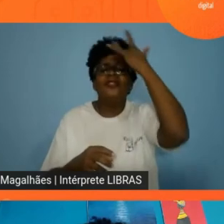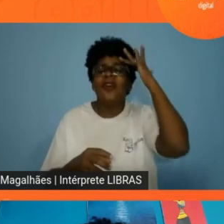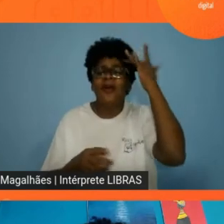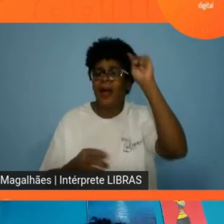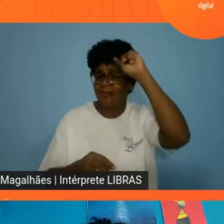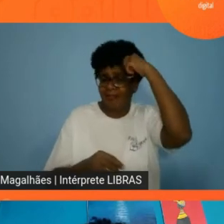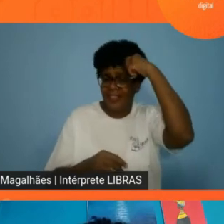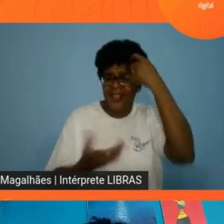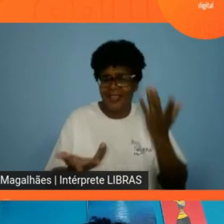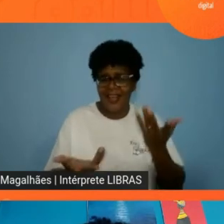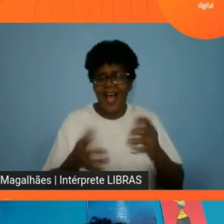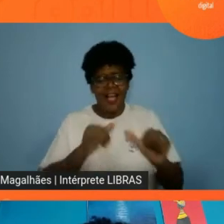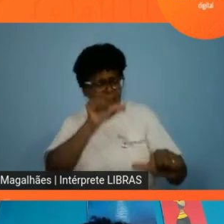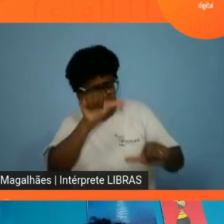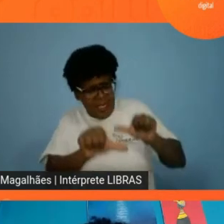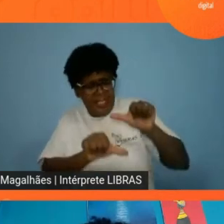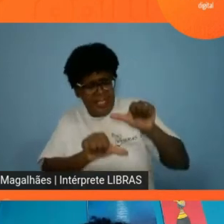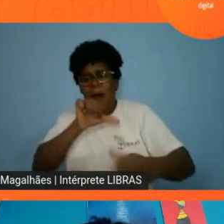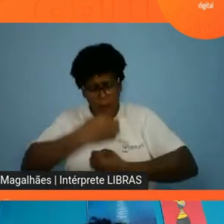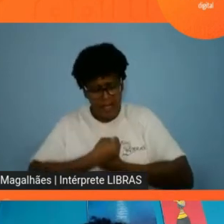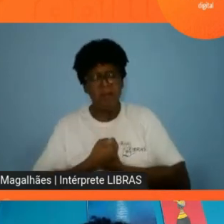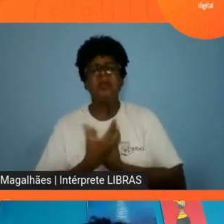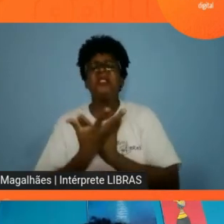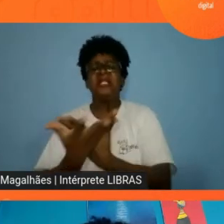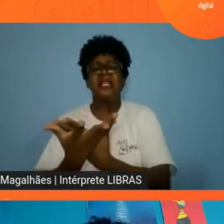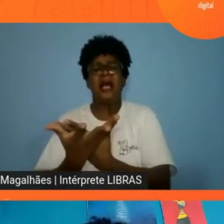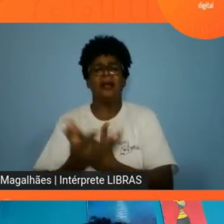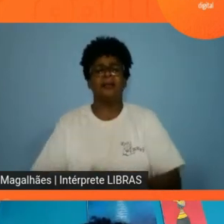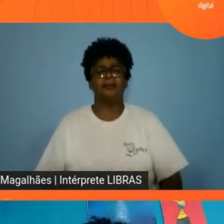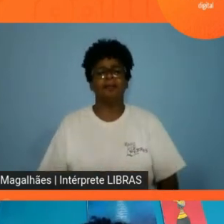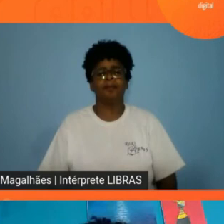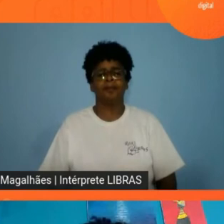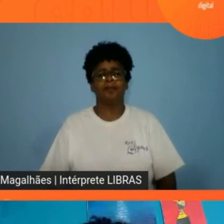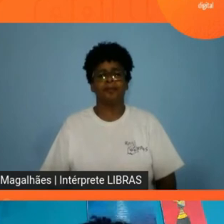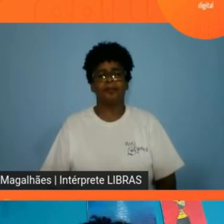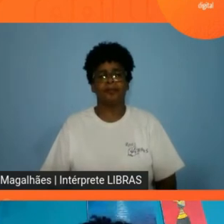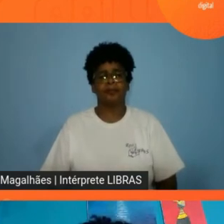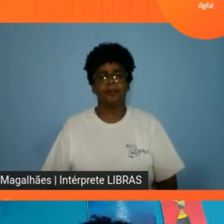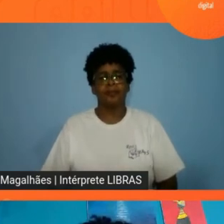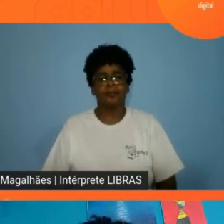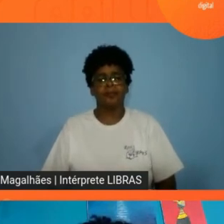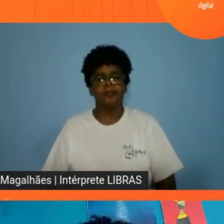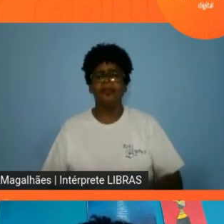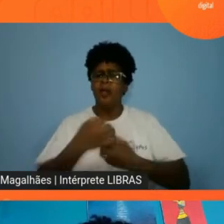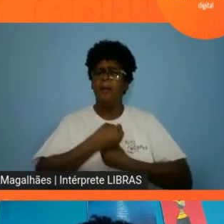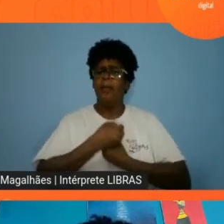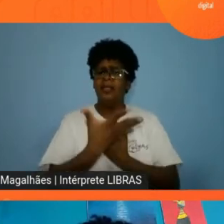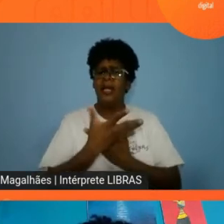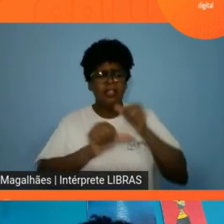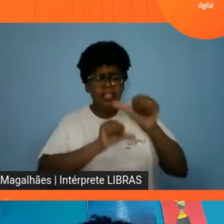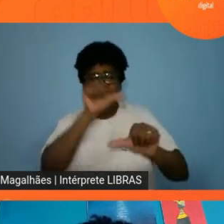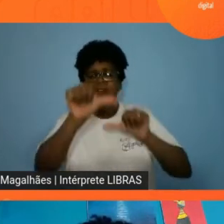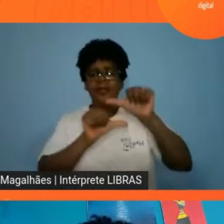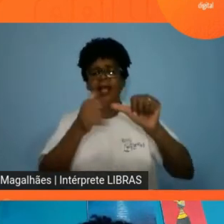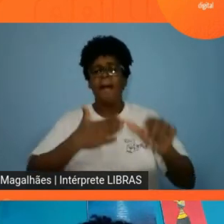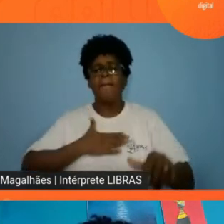O poder transformador da poesia. Só um minutinho, gente. O poder transformador da poesia na minha vida foi